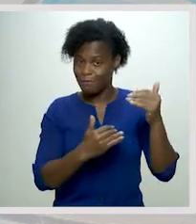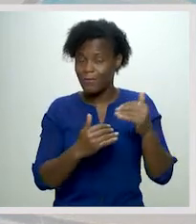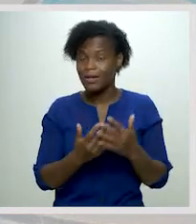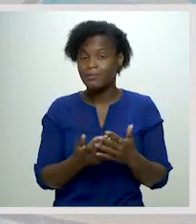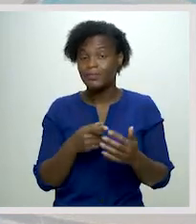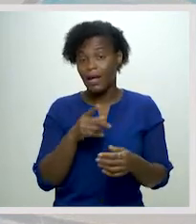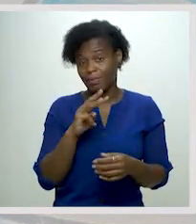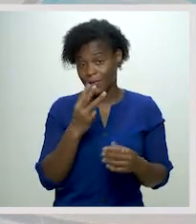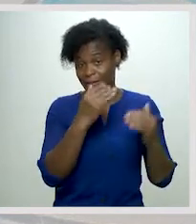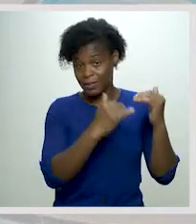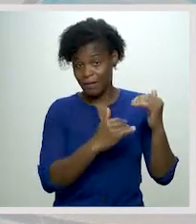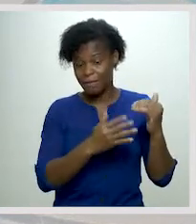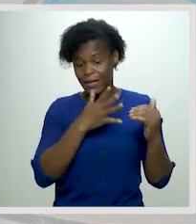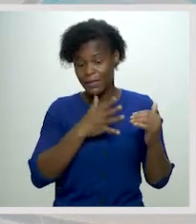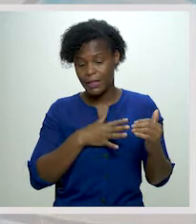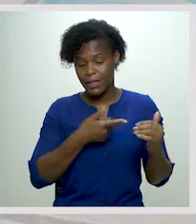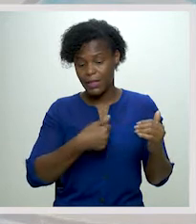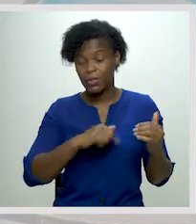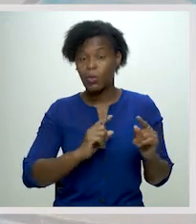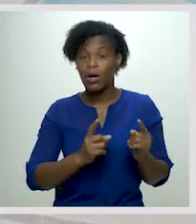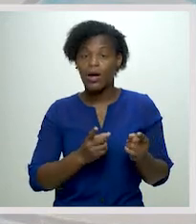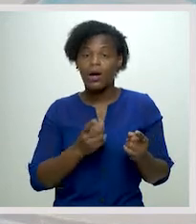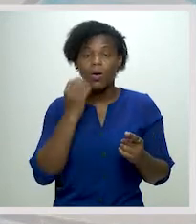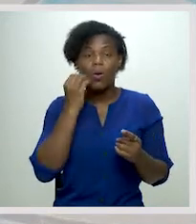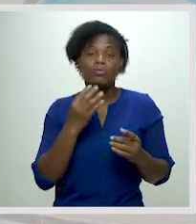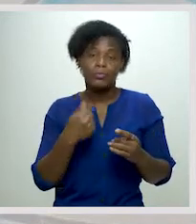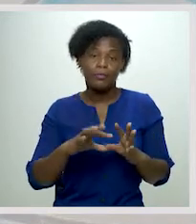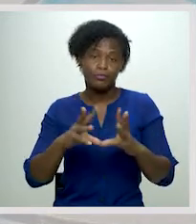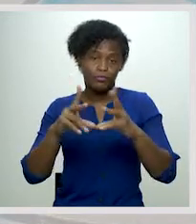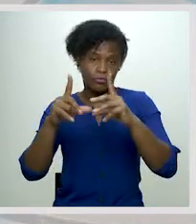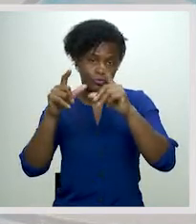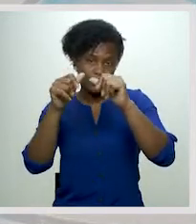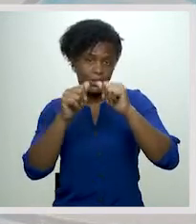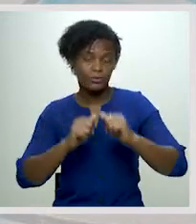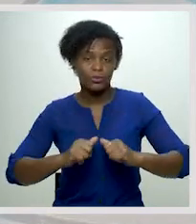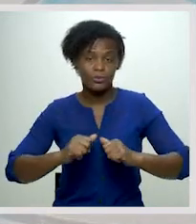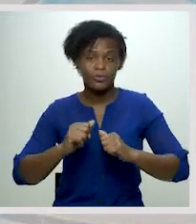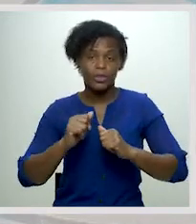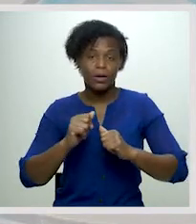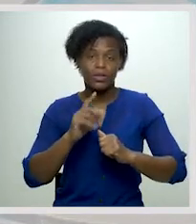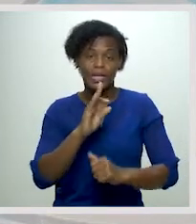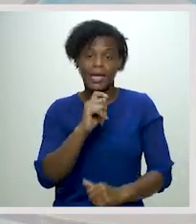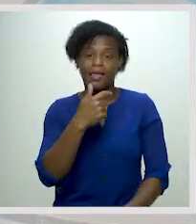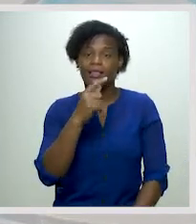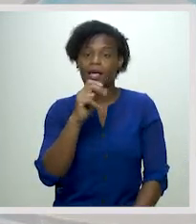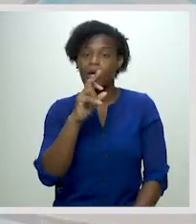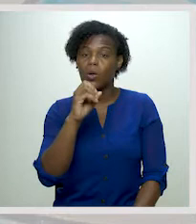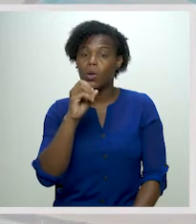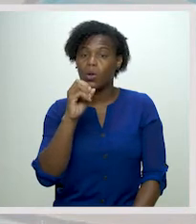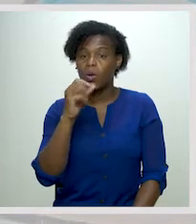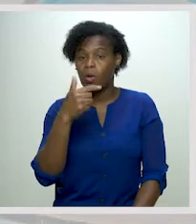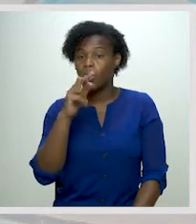fase. Essa terceira fase nos diz como teriam evoluído os